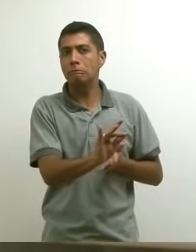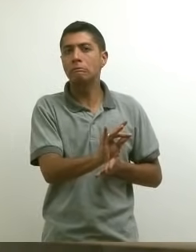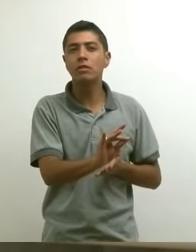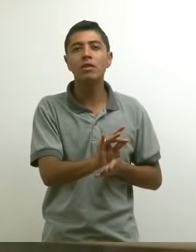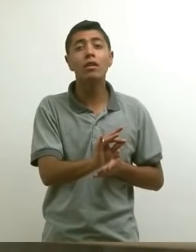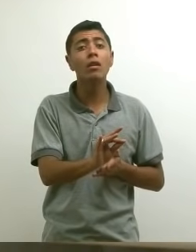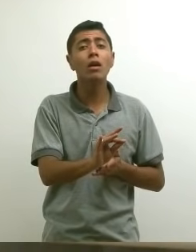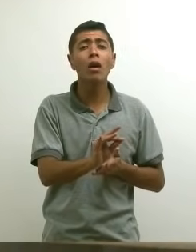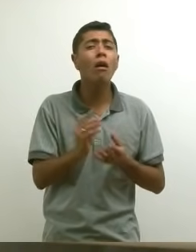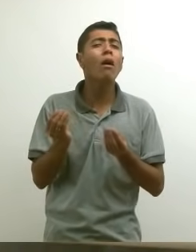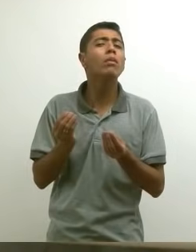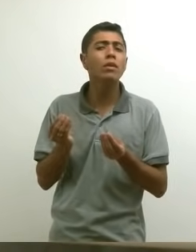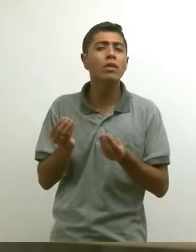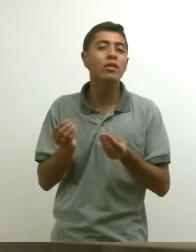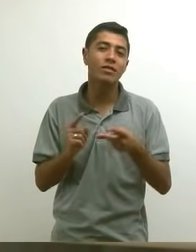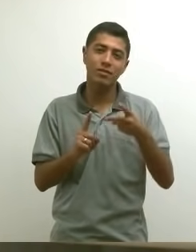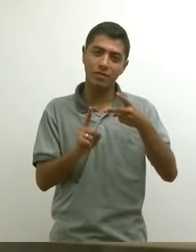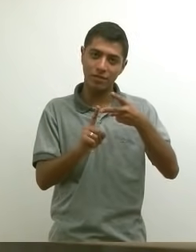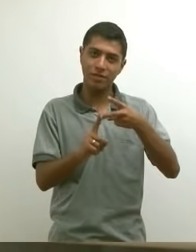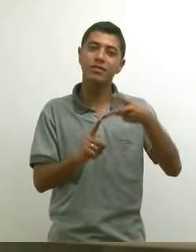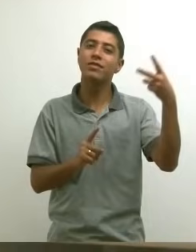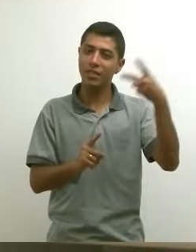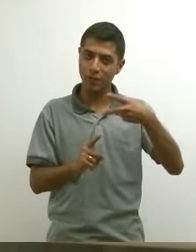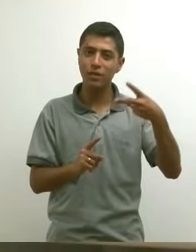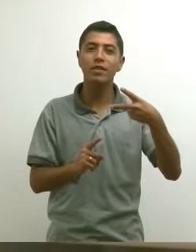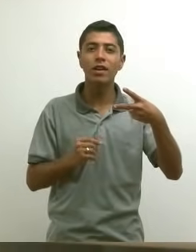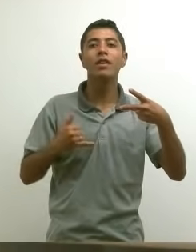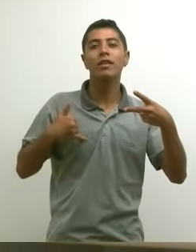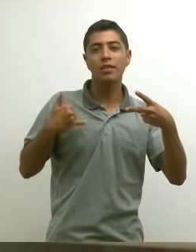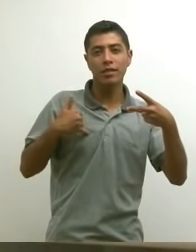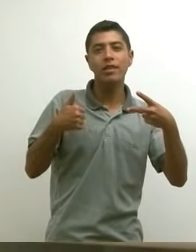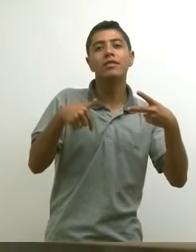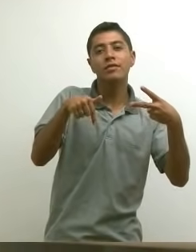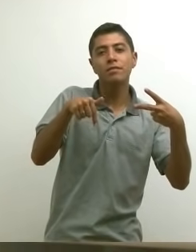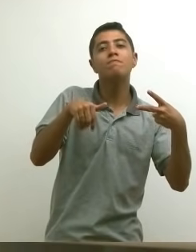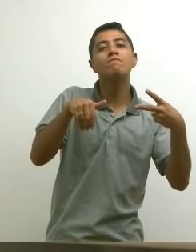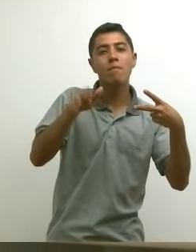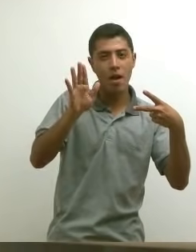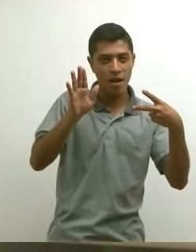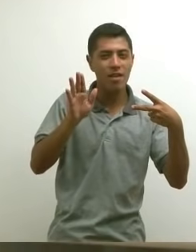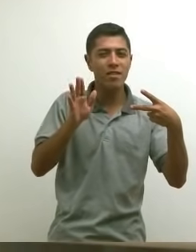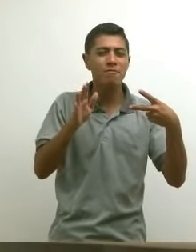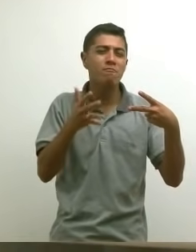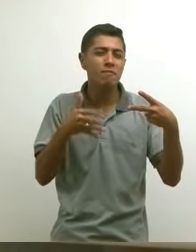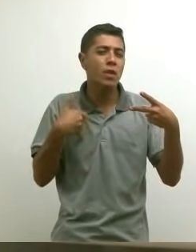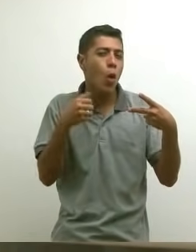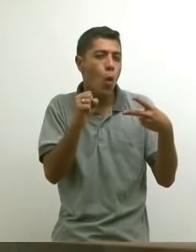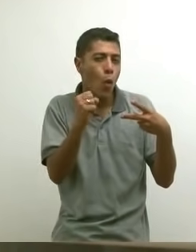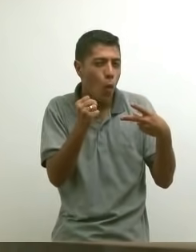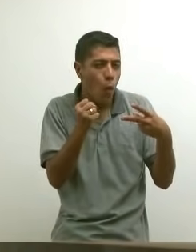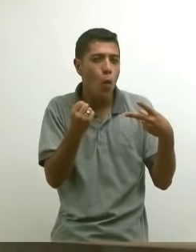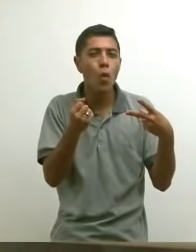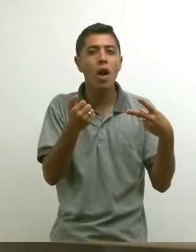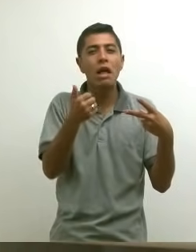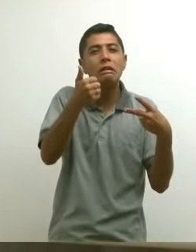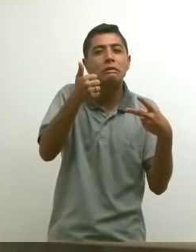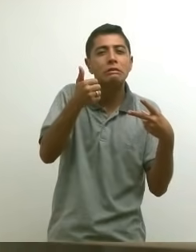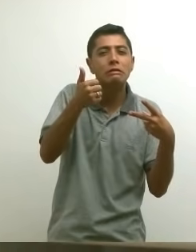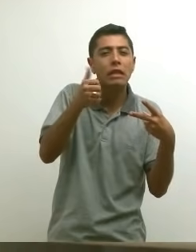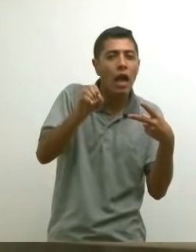8 aos 11 12 até que com um perto dos 10 11 o corpo dela começa a